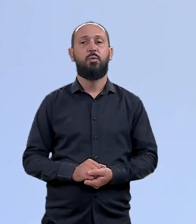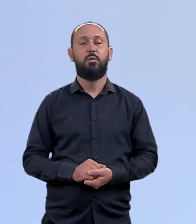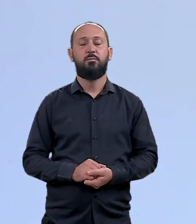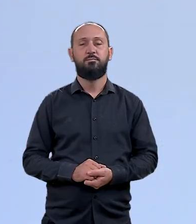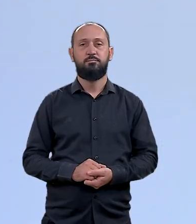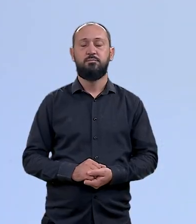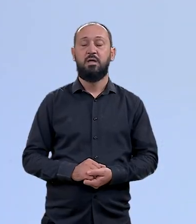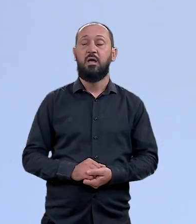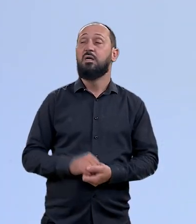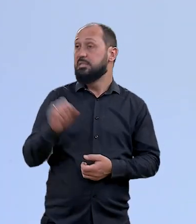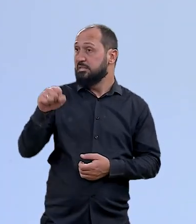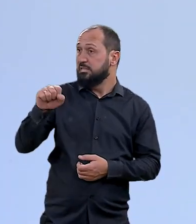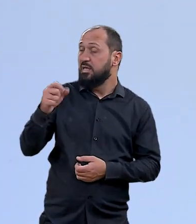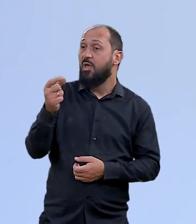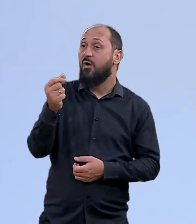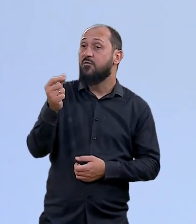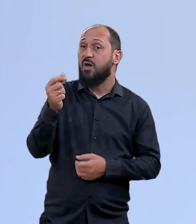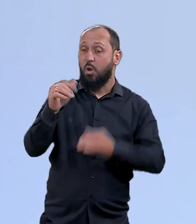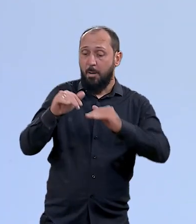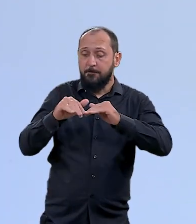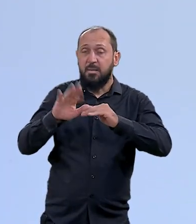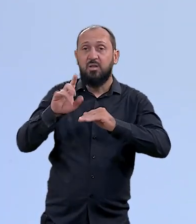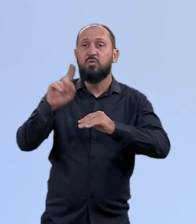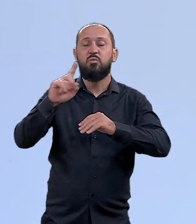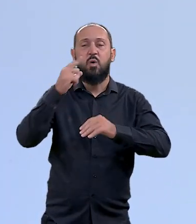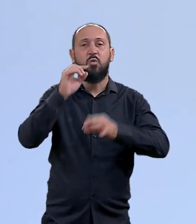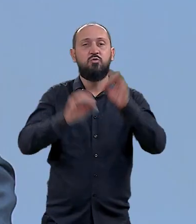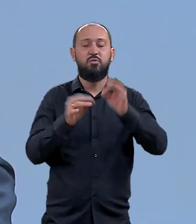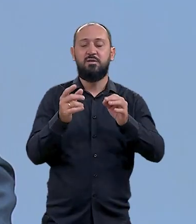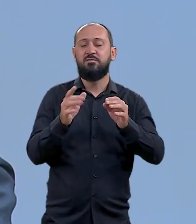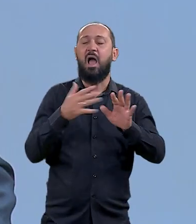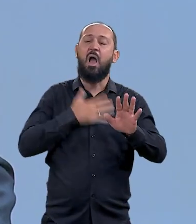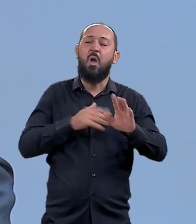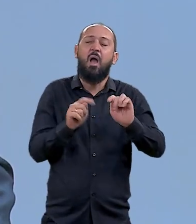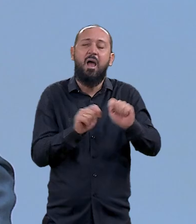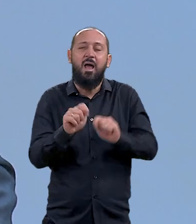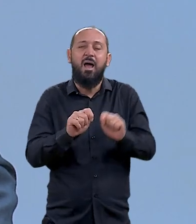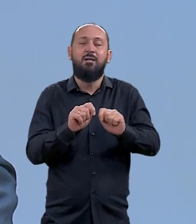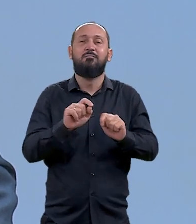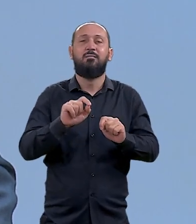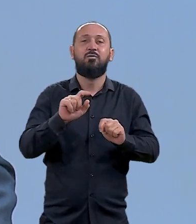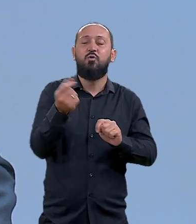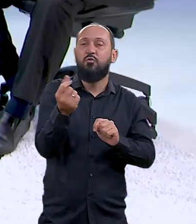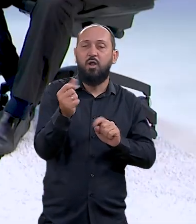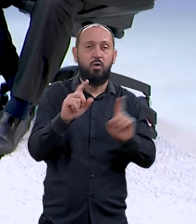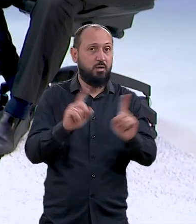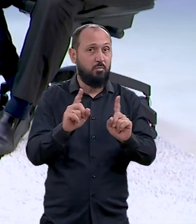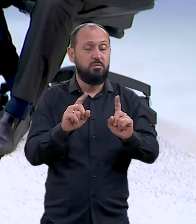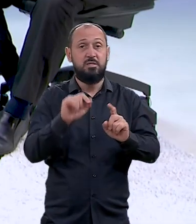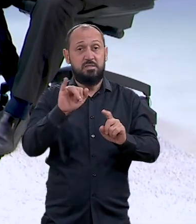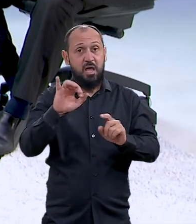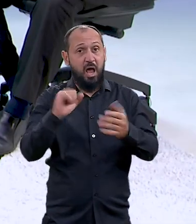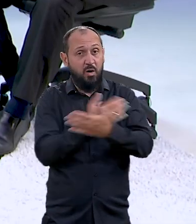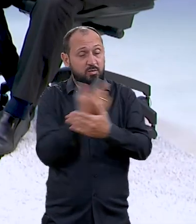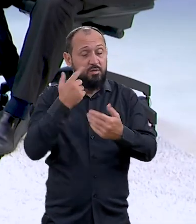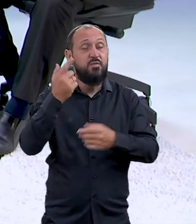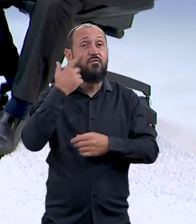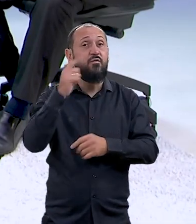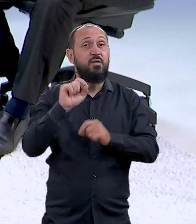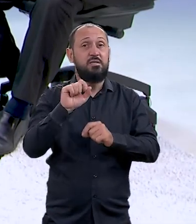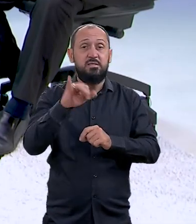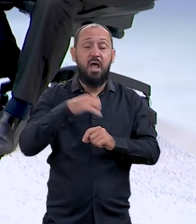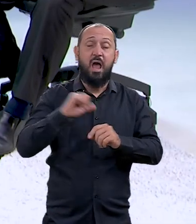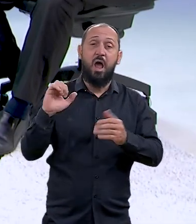do Código Eleitoral. E existem também ilícitos que candidatos podem cometer, que são os famosos abusos de